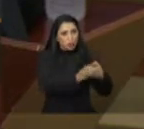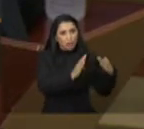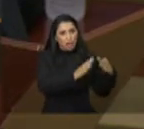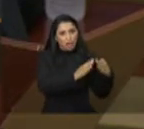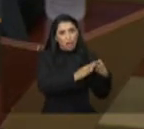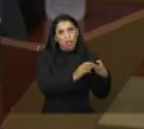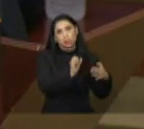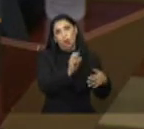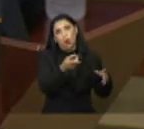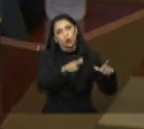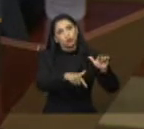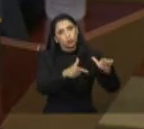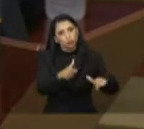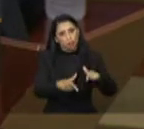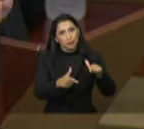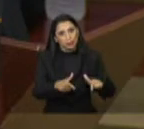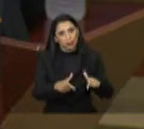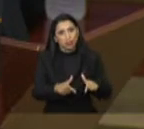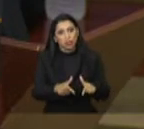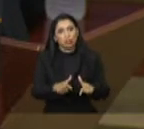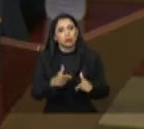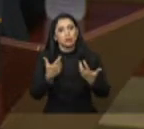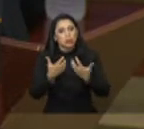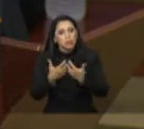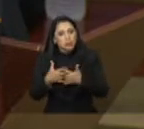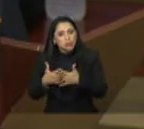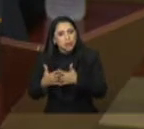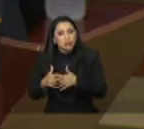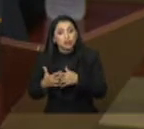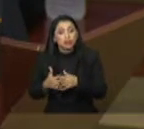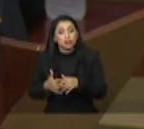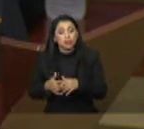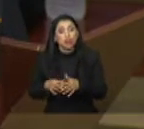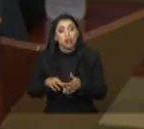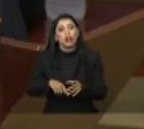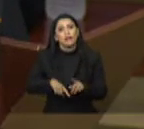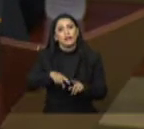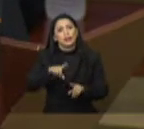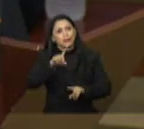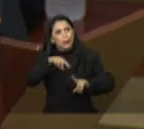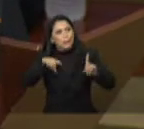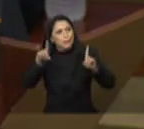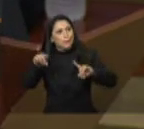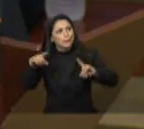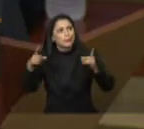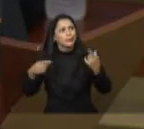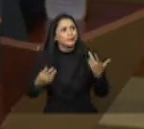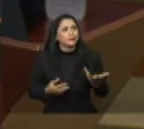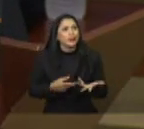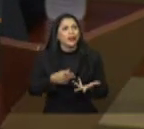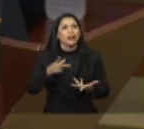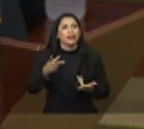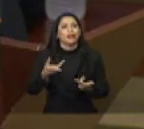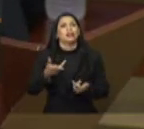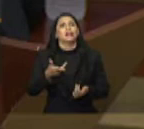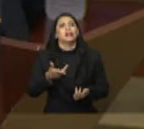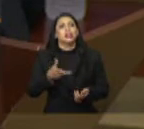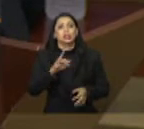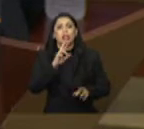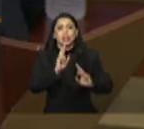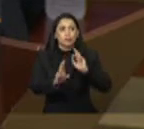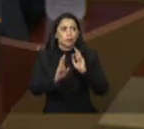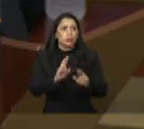ou Residência Dos responsáveis legais deve ser refletida a luz das variáveis e das possibilidades de solução envolvidas